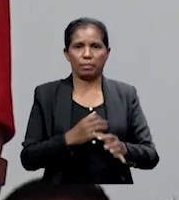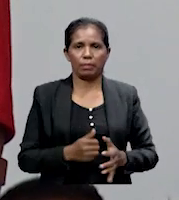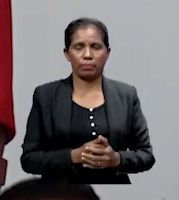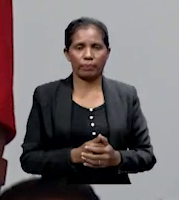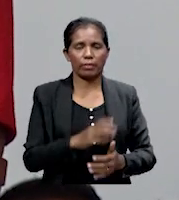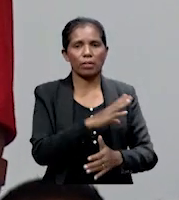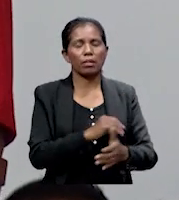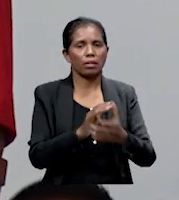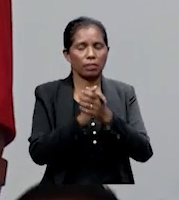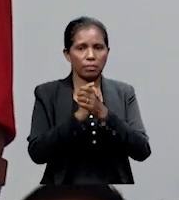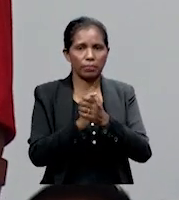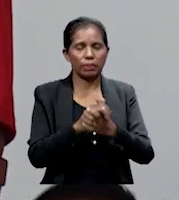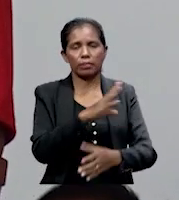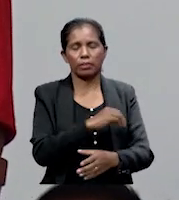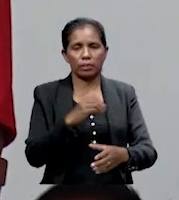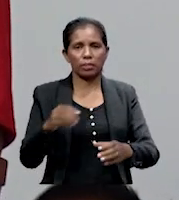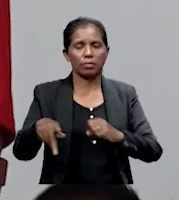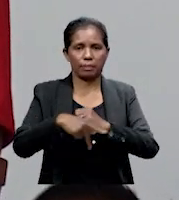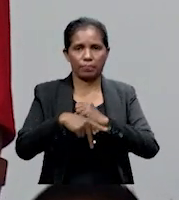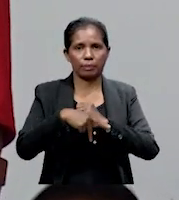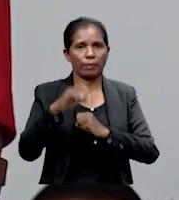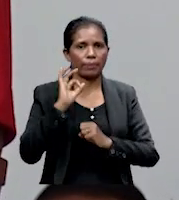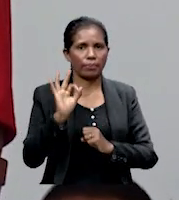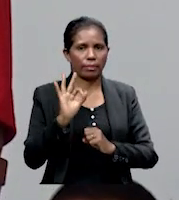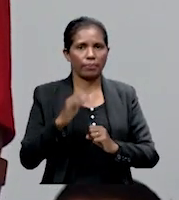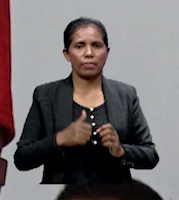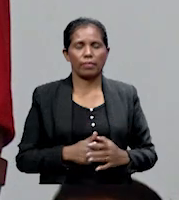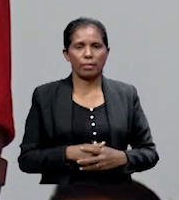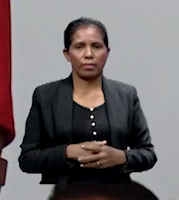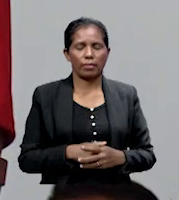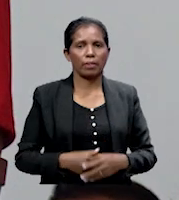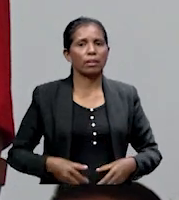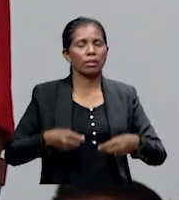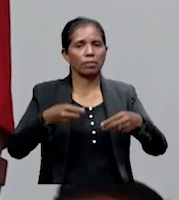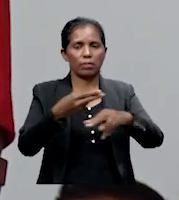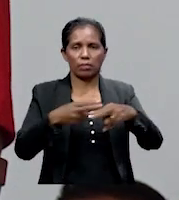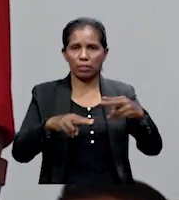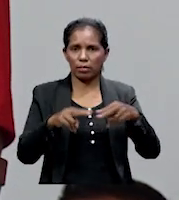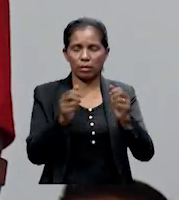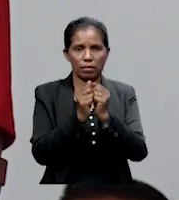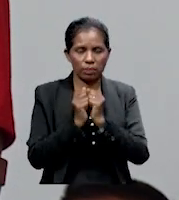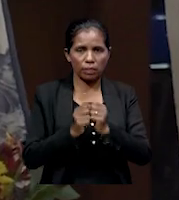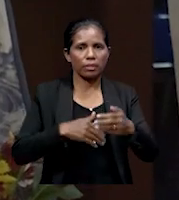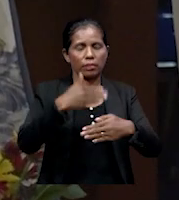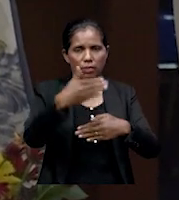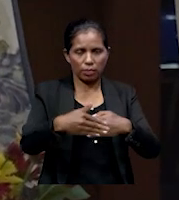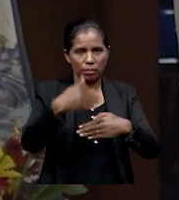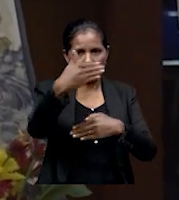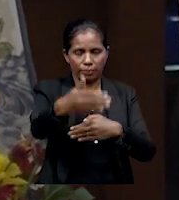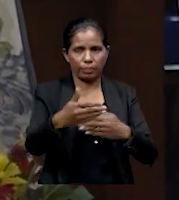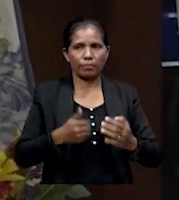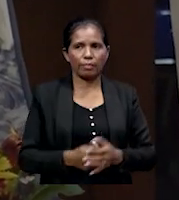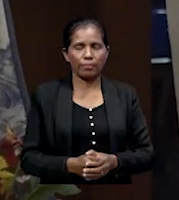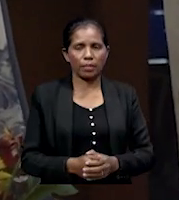No hamete in dia tlutan partido Fretelin atu folima bamalu hakat bawa Iha Kongresu